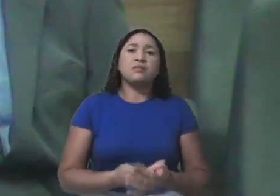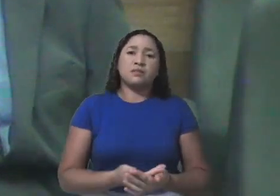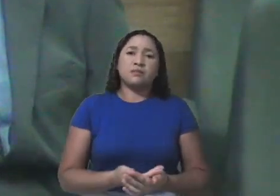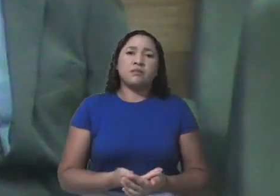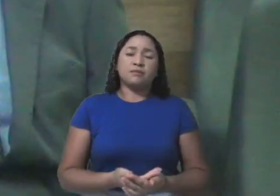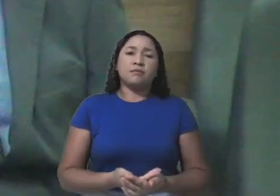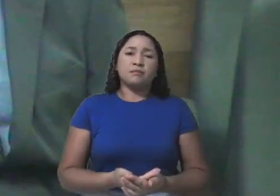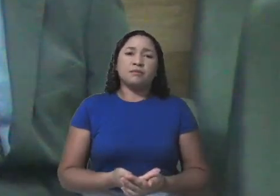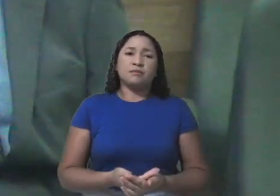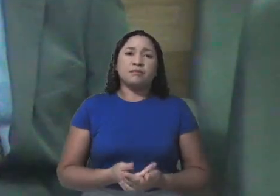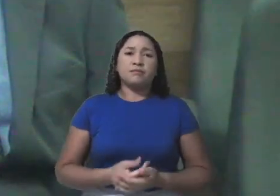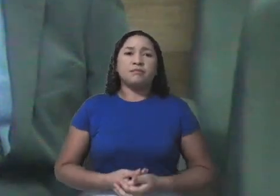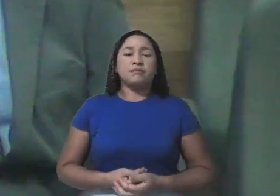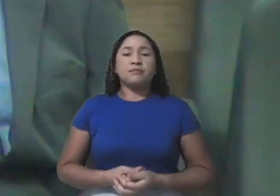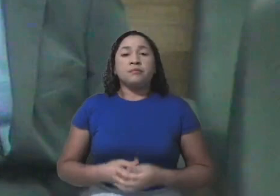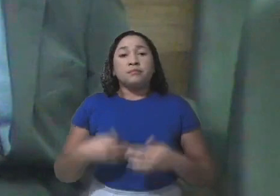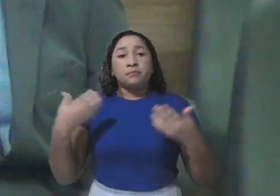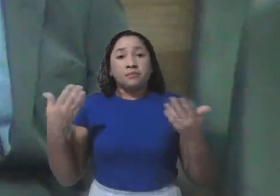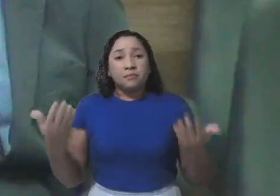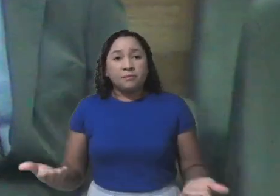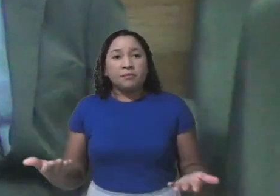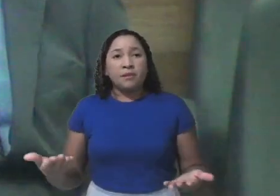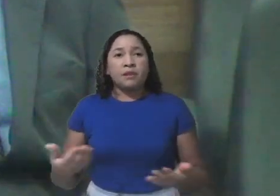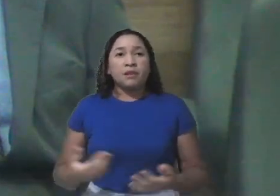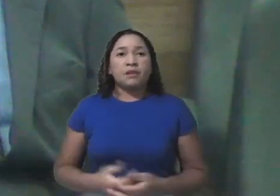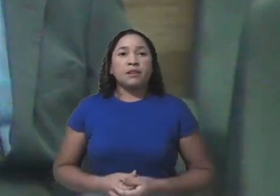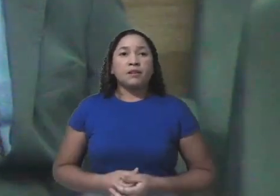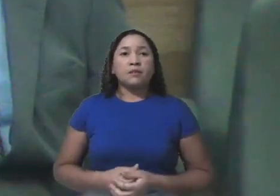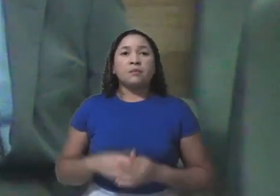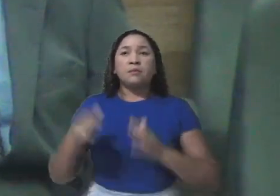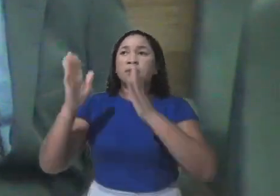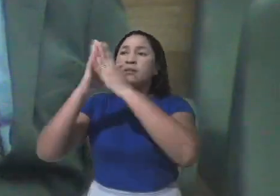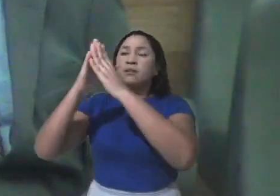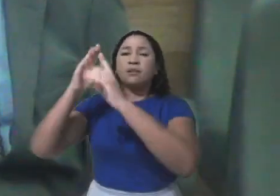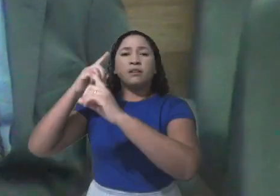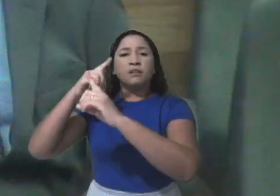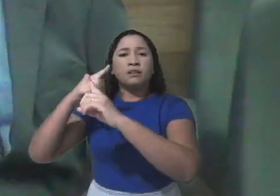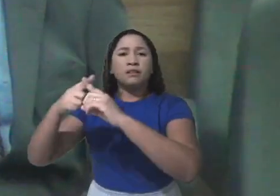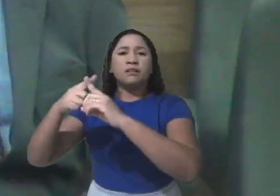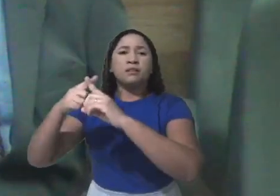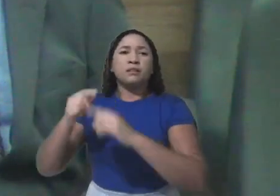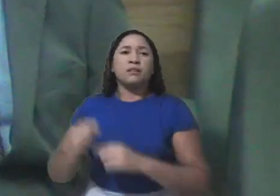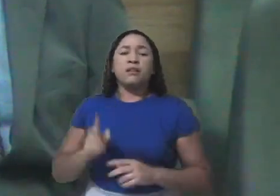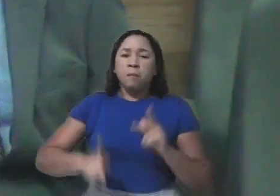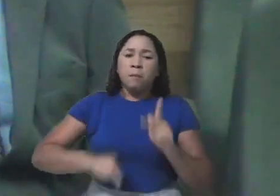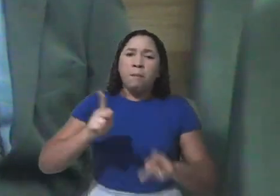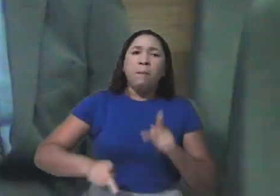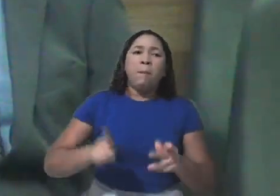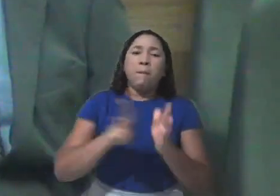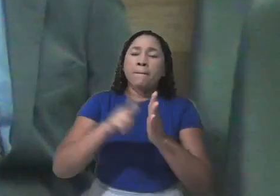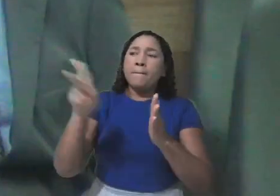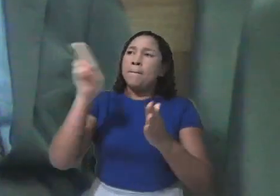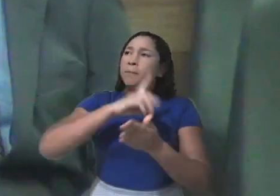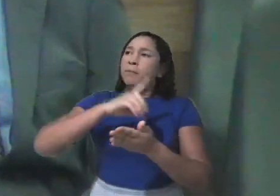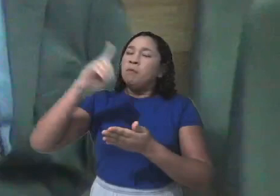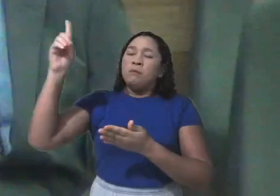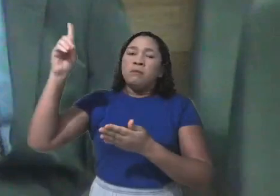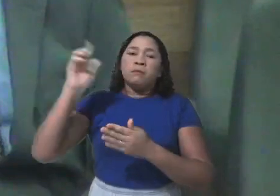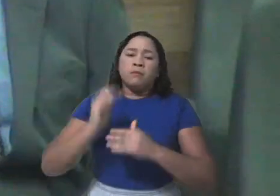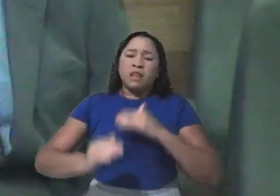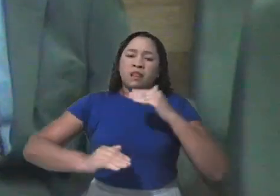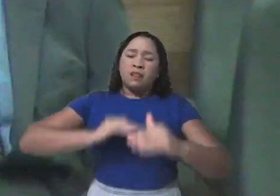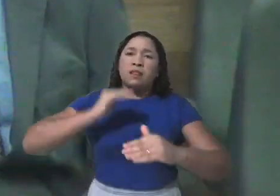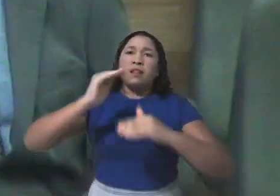estruturado. Então, para que uma igreja, para que o povo de Deus possa